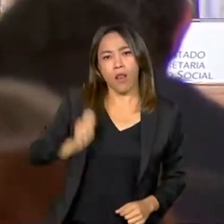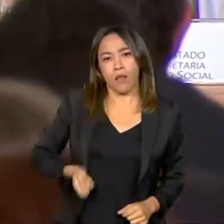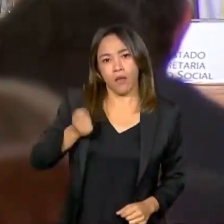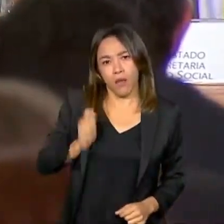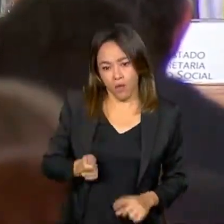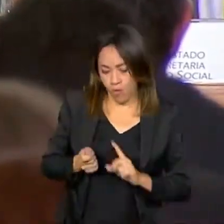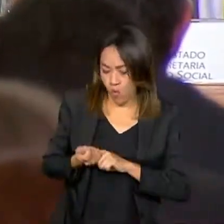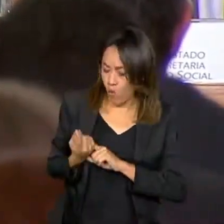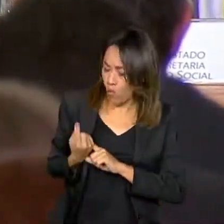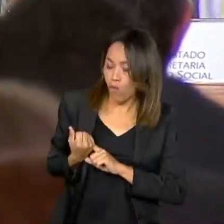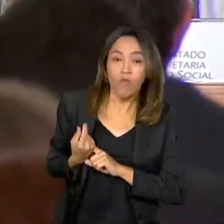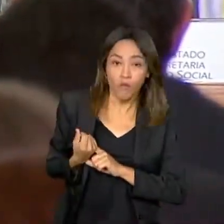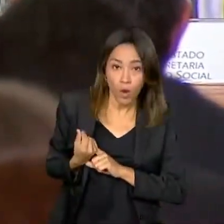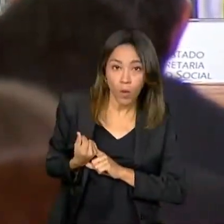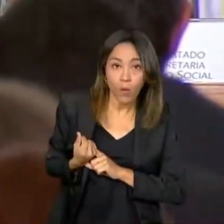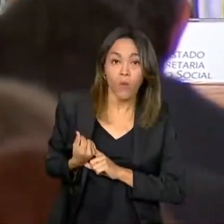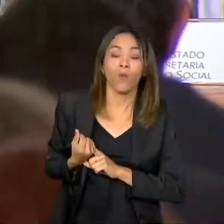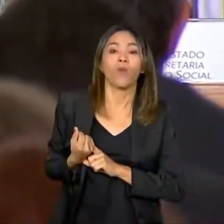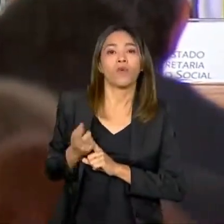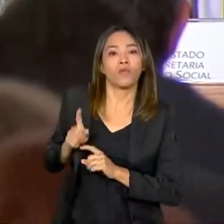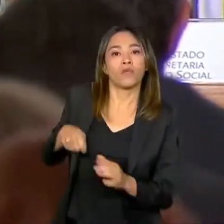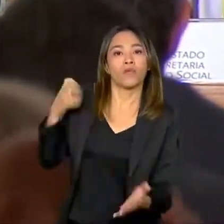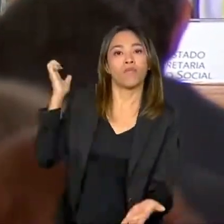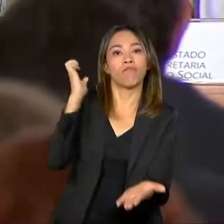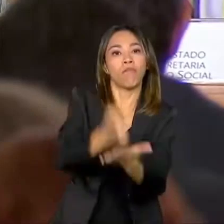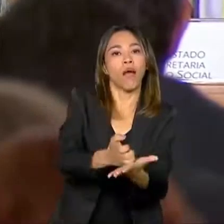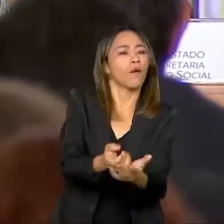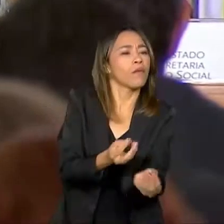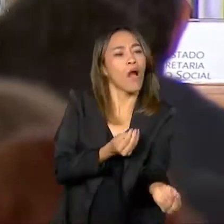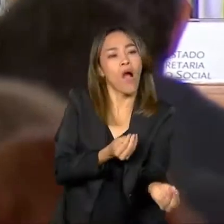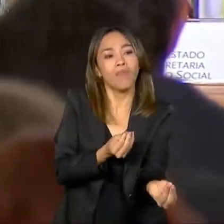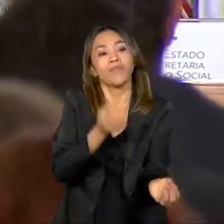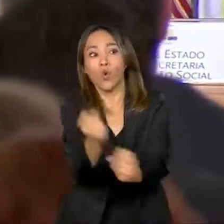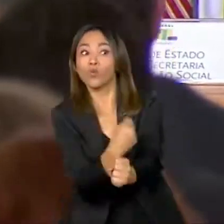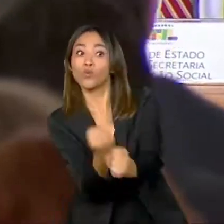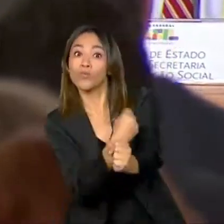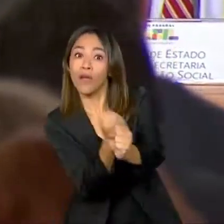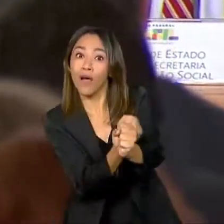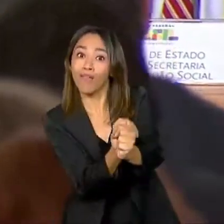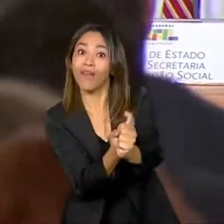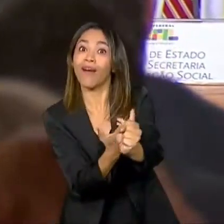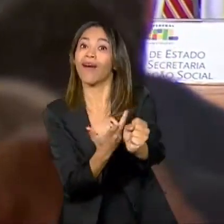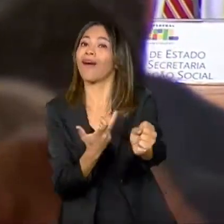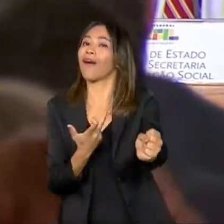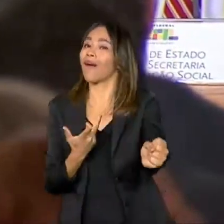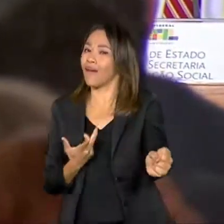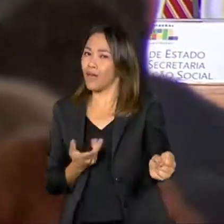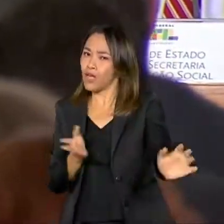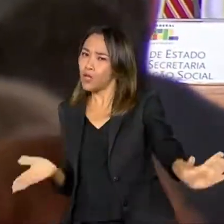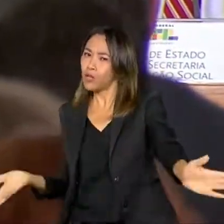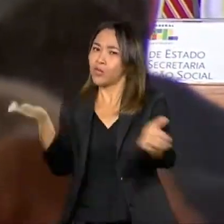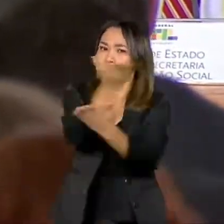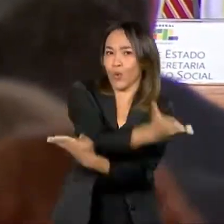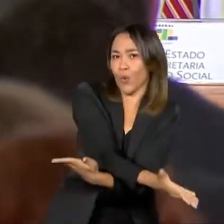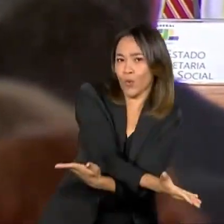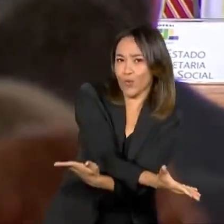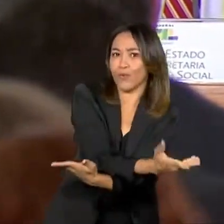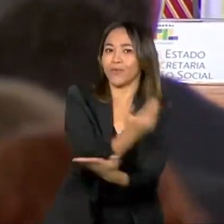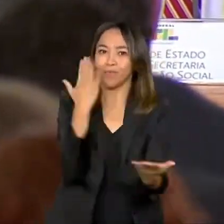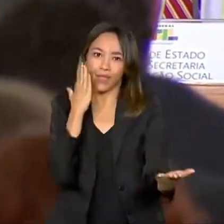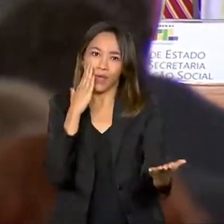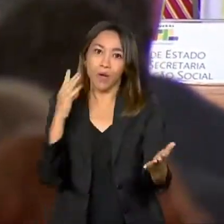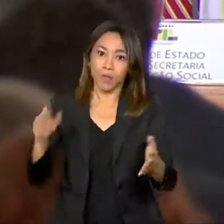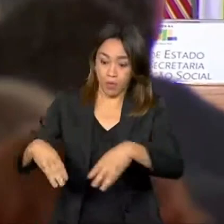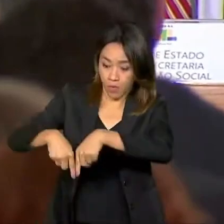é leiloado a maneira como se paga o leilão é em obras é em construção Ou seja eu troco patrimônio por patrimônio um